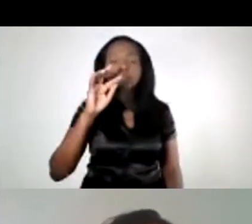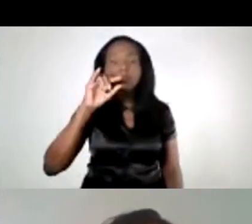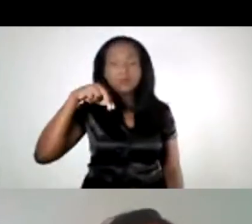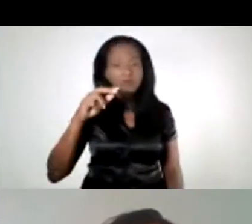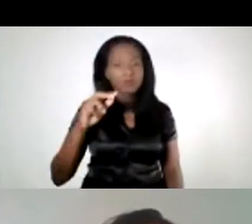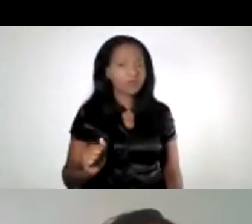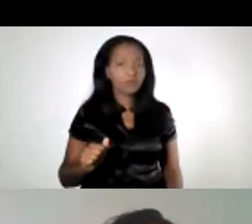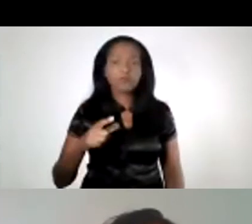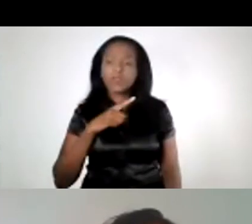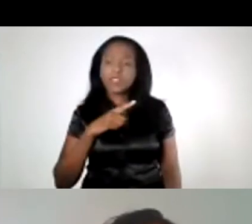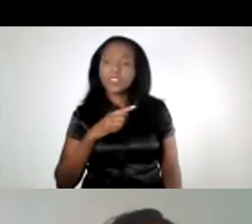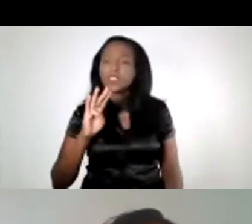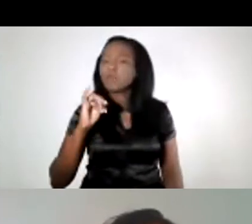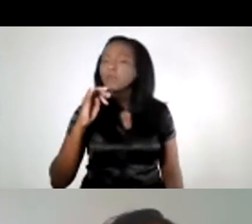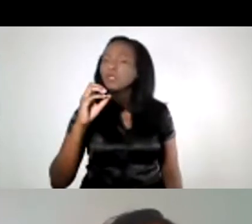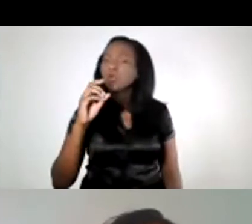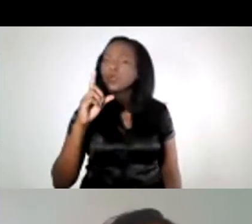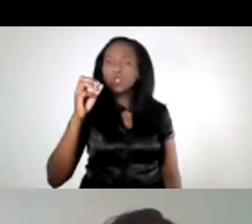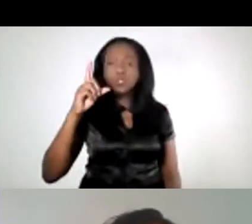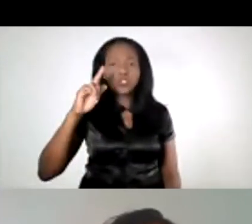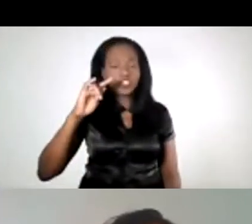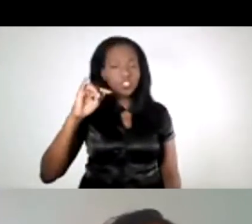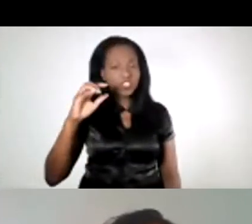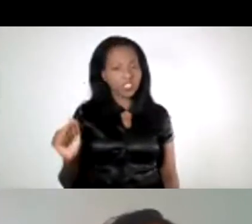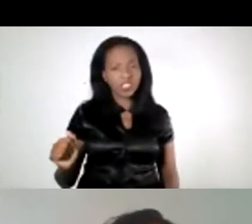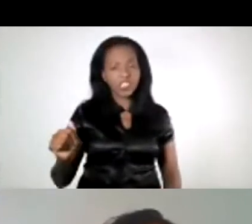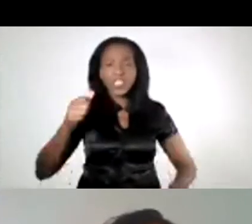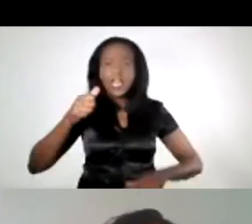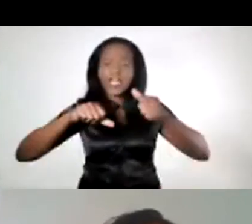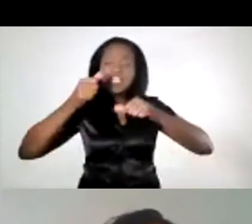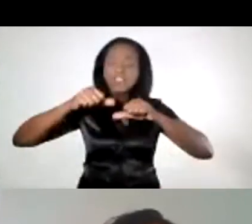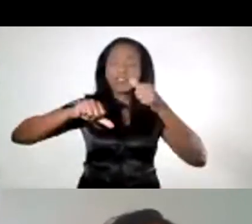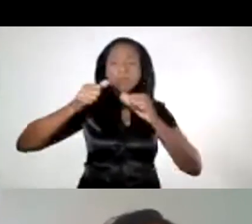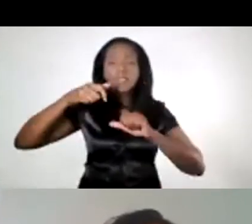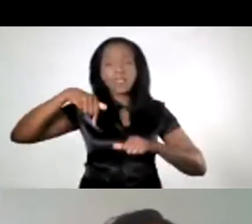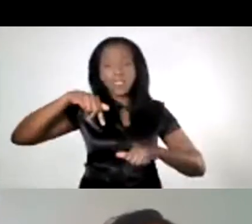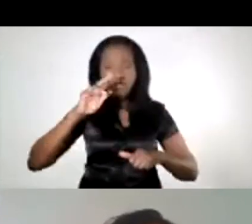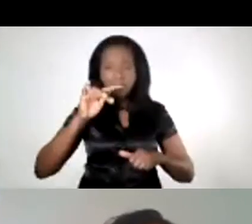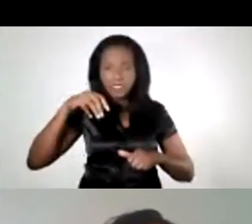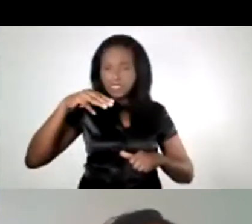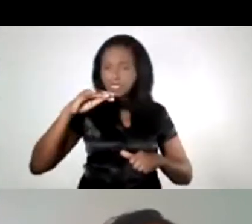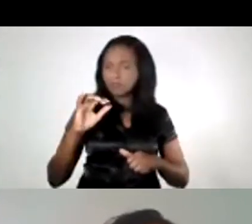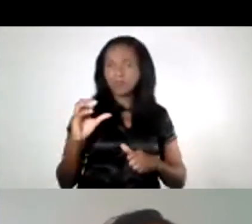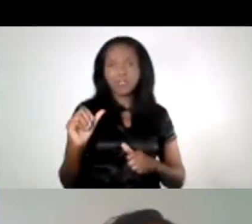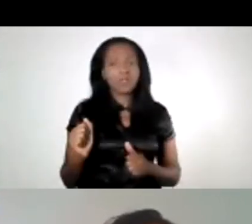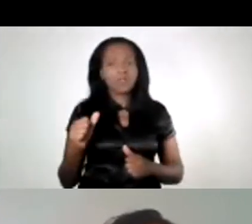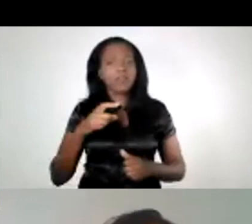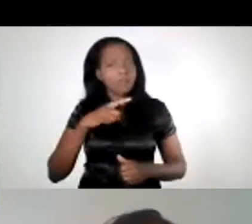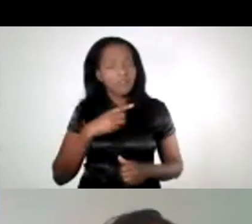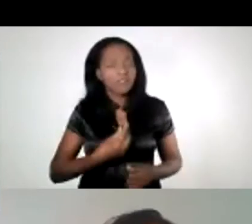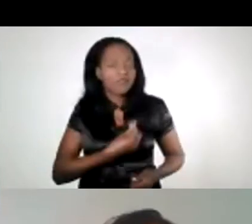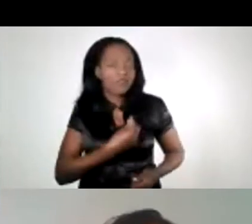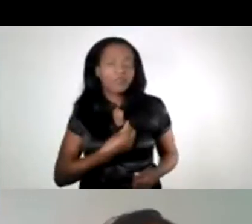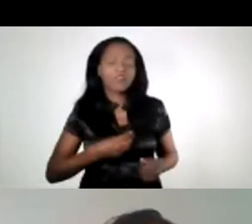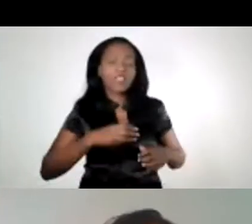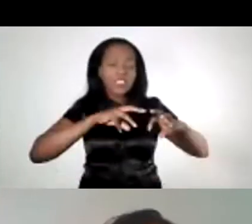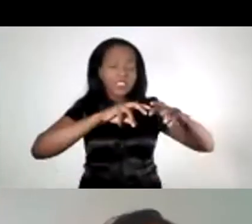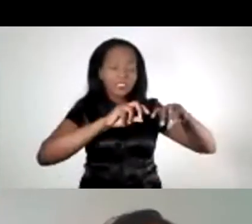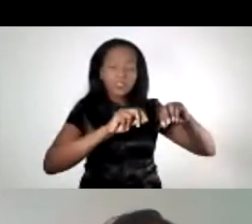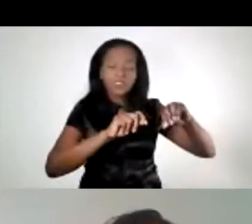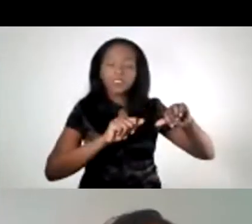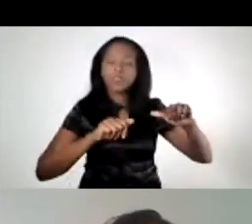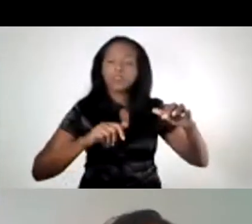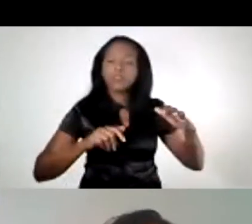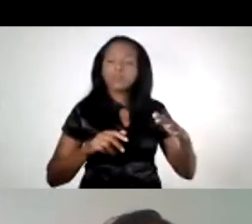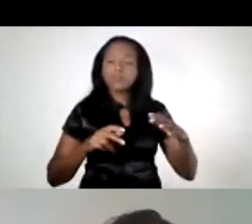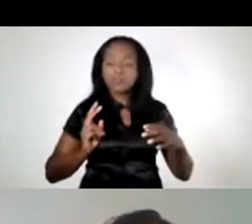química. Então, a gente viver nesse território, de certo, toda